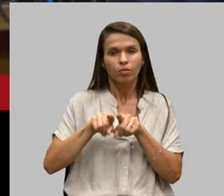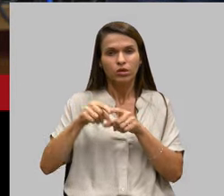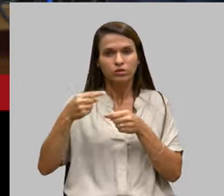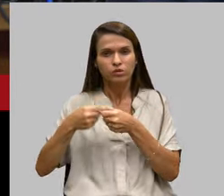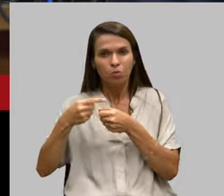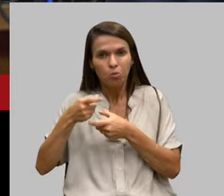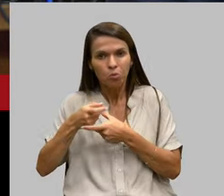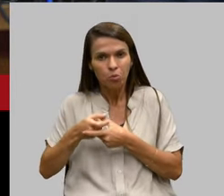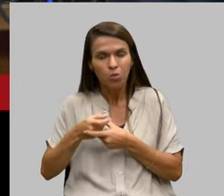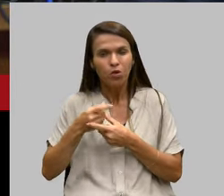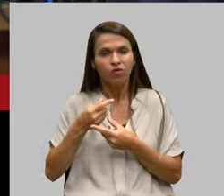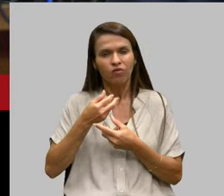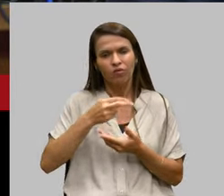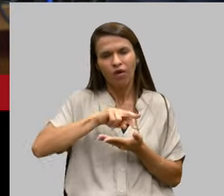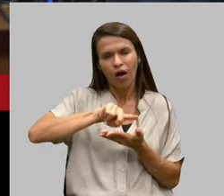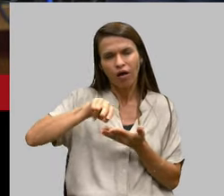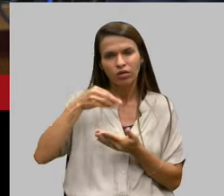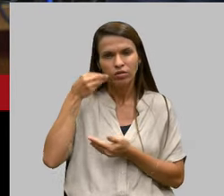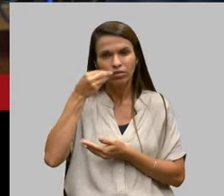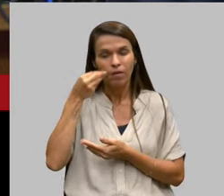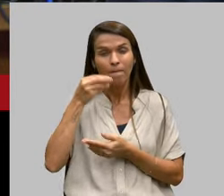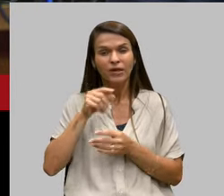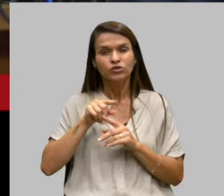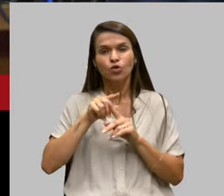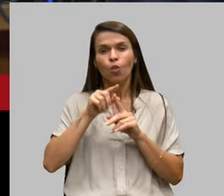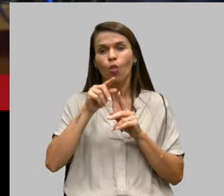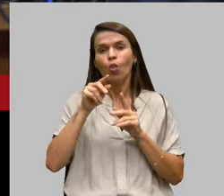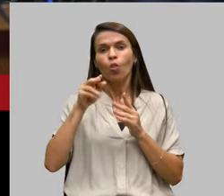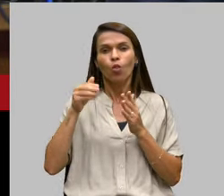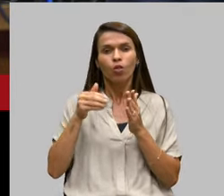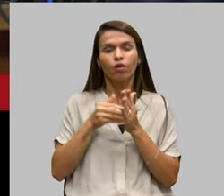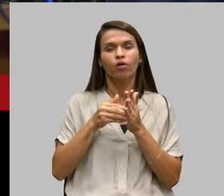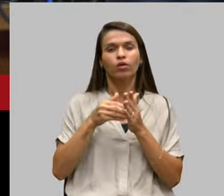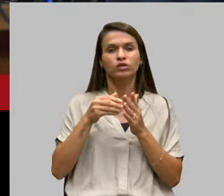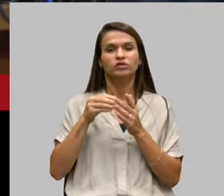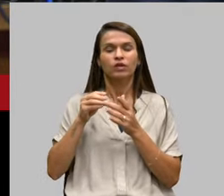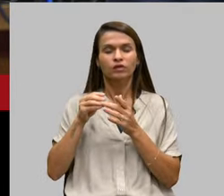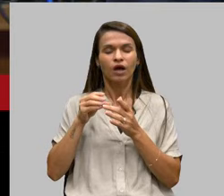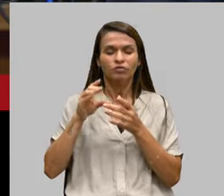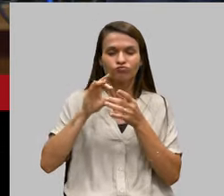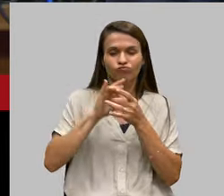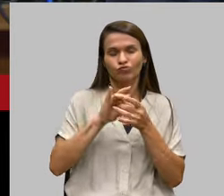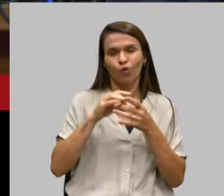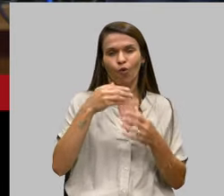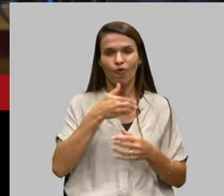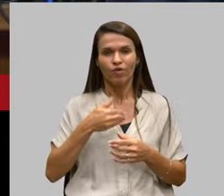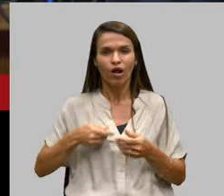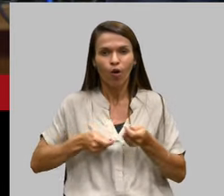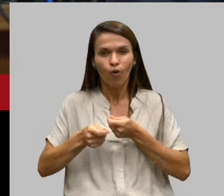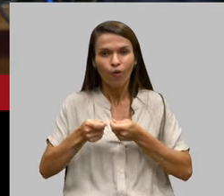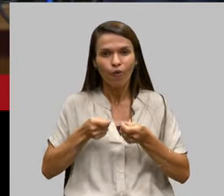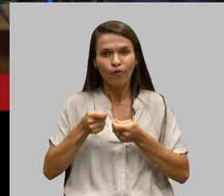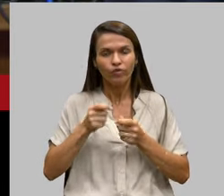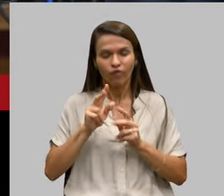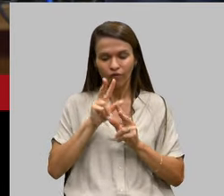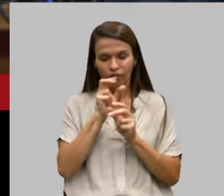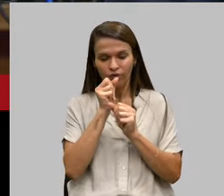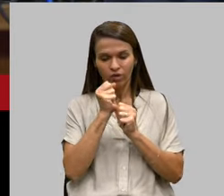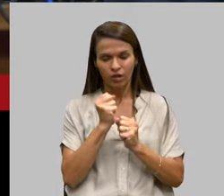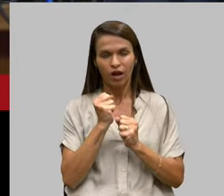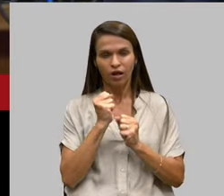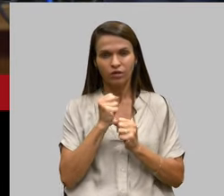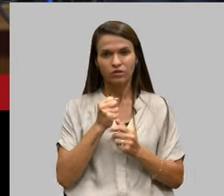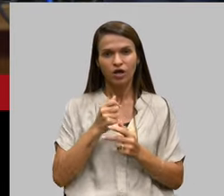várias experiências mas todas perpassam por meio de governança controles Ou seja você primeiro fortalece a gestão a